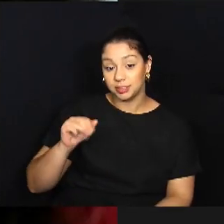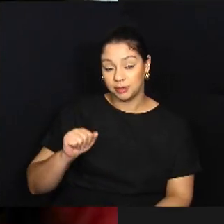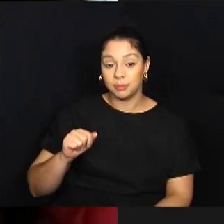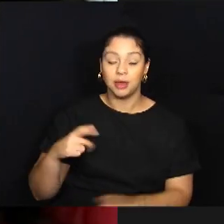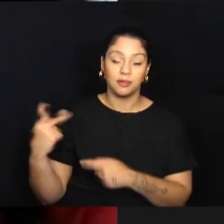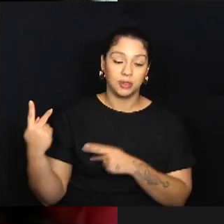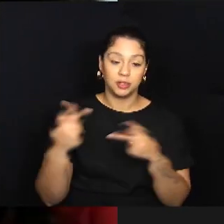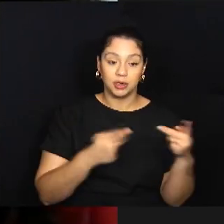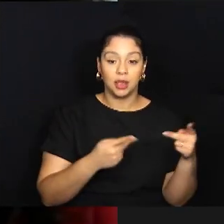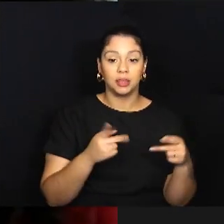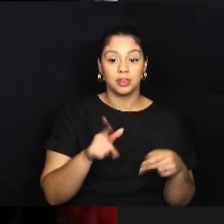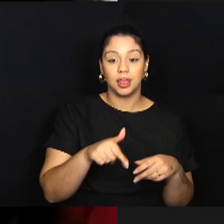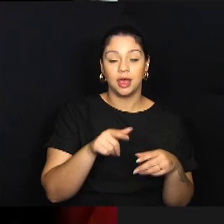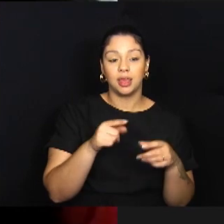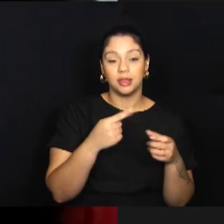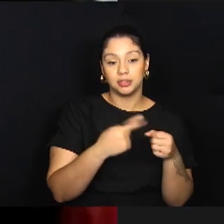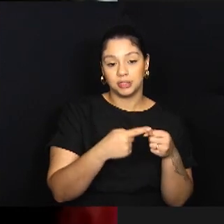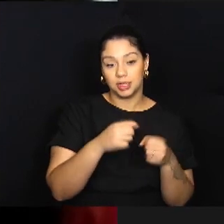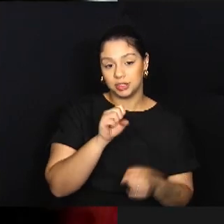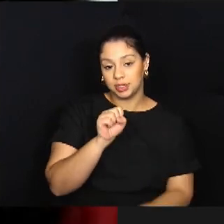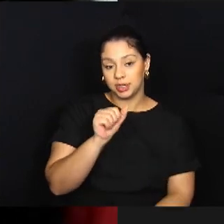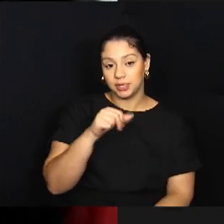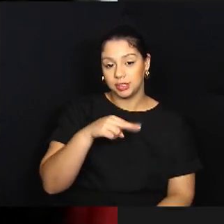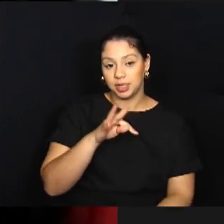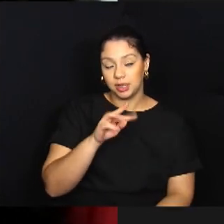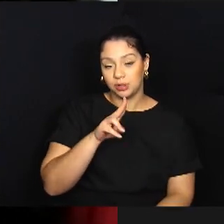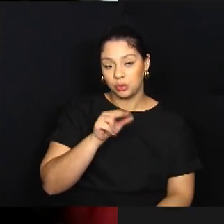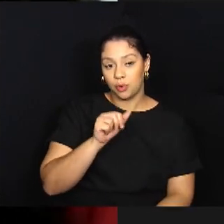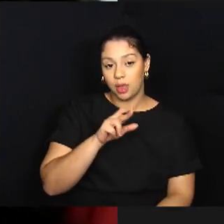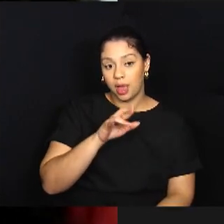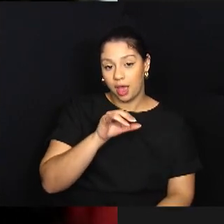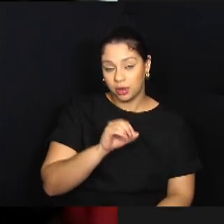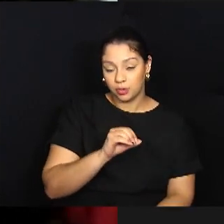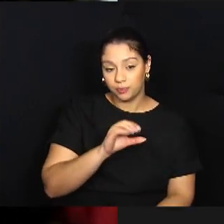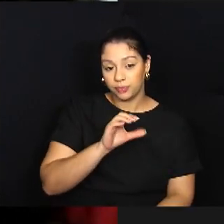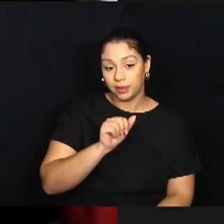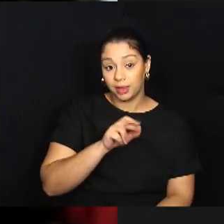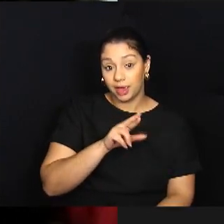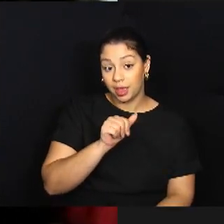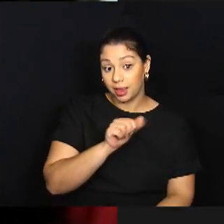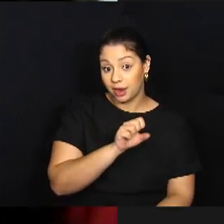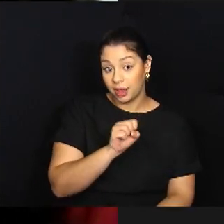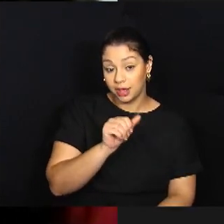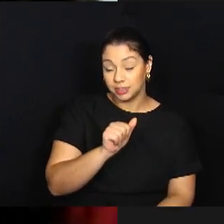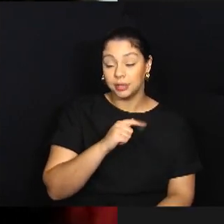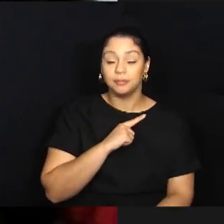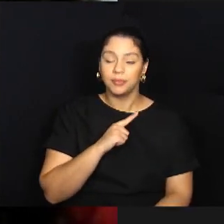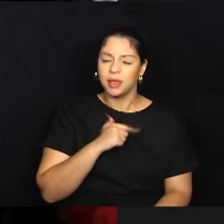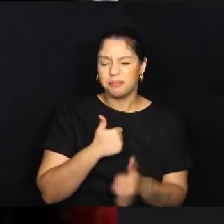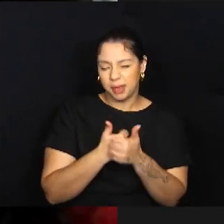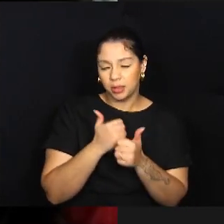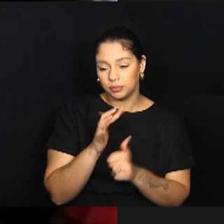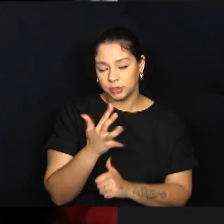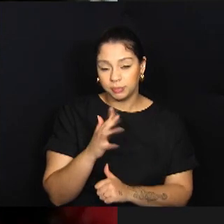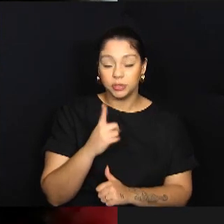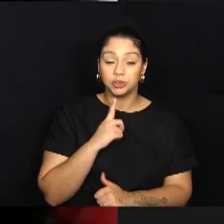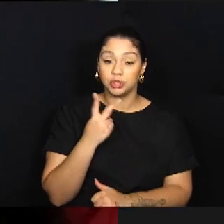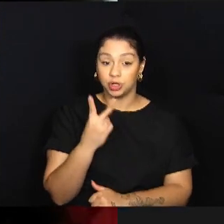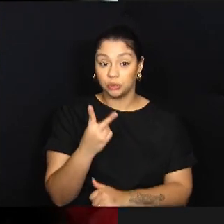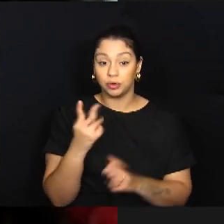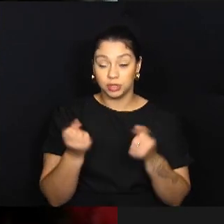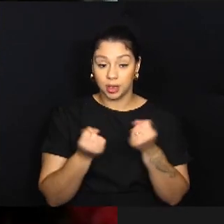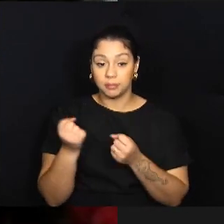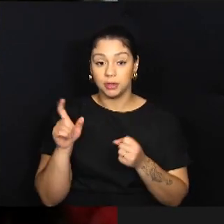Caraça, Uhum. que é mais ou menos perto, mas a gente tinha dois caminhos. Ou a gente voltava por Belo Horizonte e para chegar lá pegava